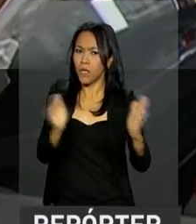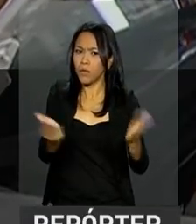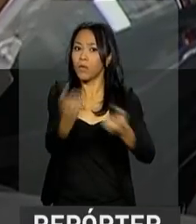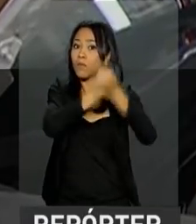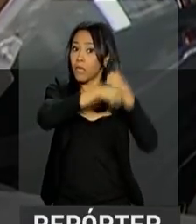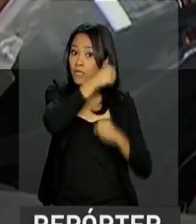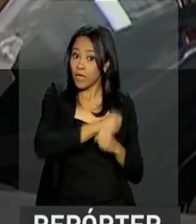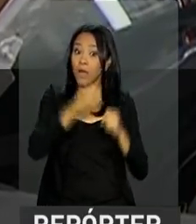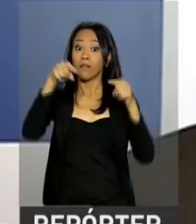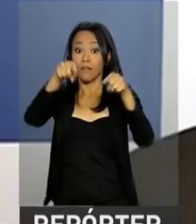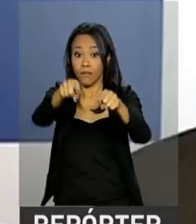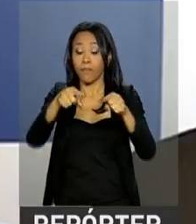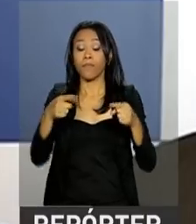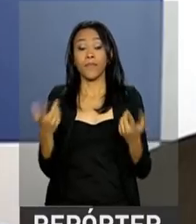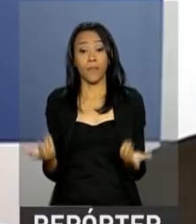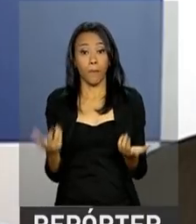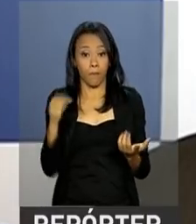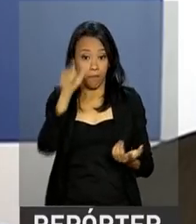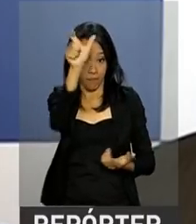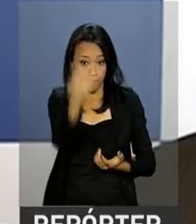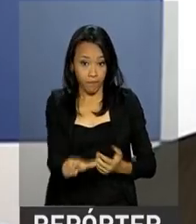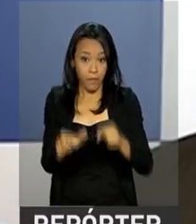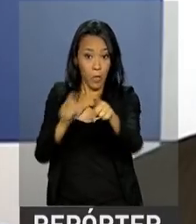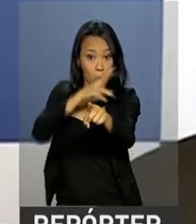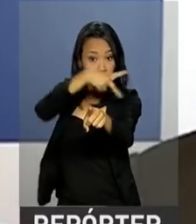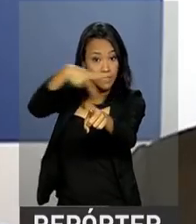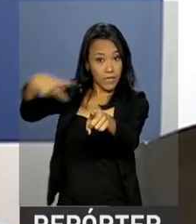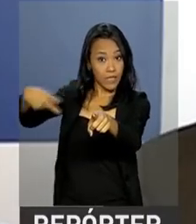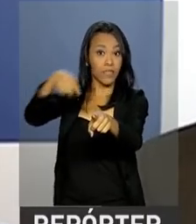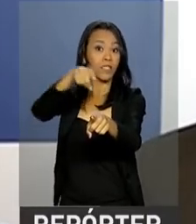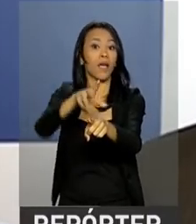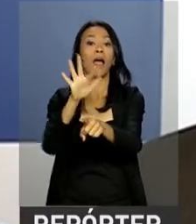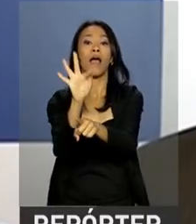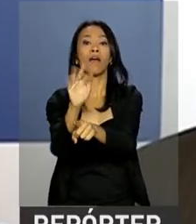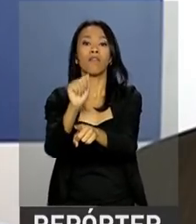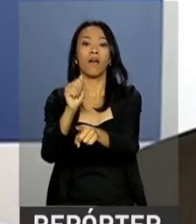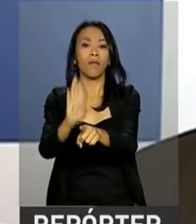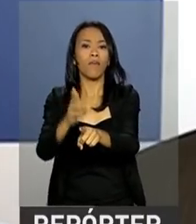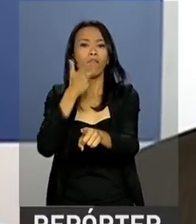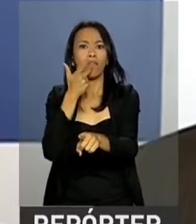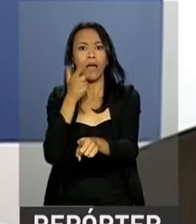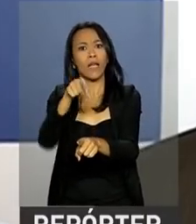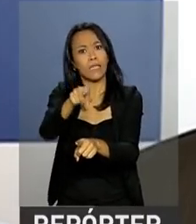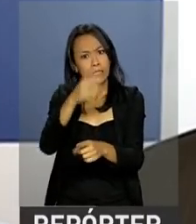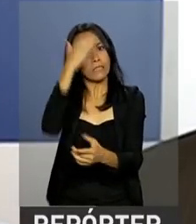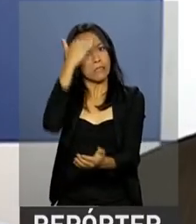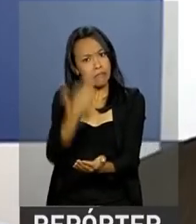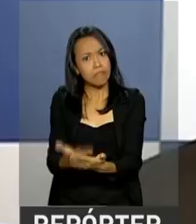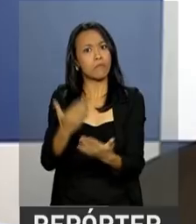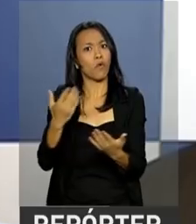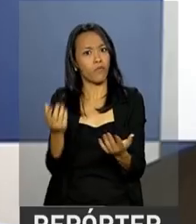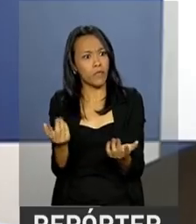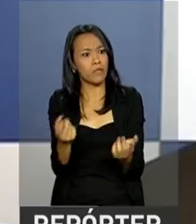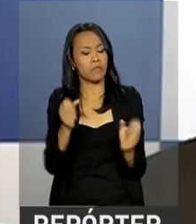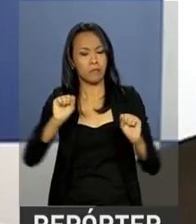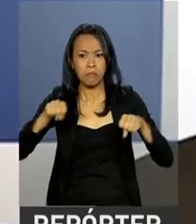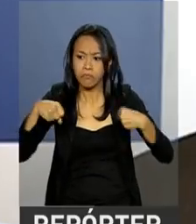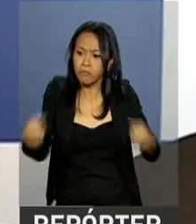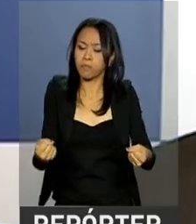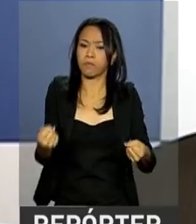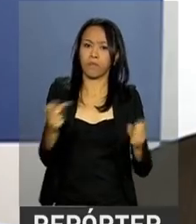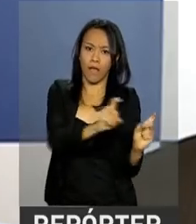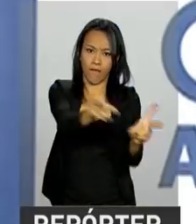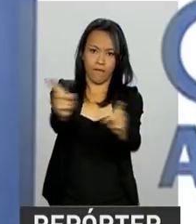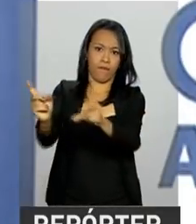2016 inteiro para o presidente da fab a um aumento da produção reflete a maior confiança do mercado ea melhora do ambiente